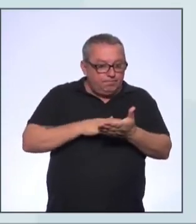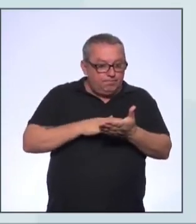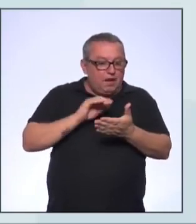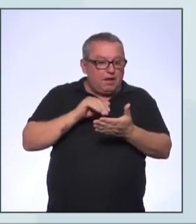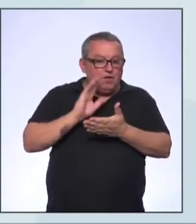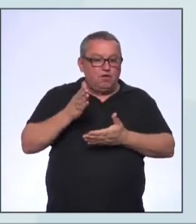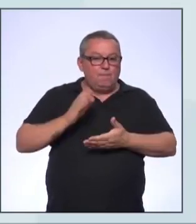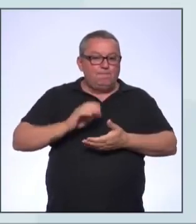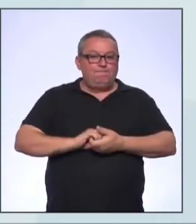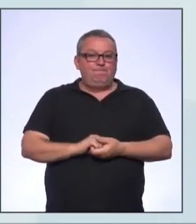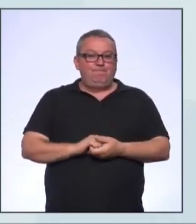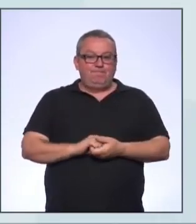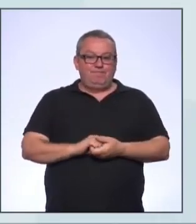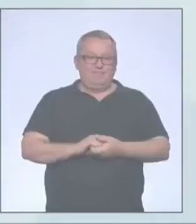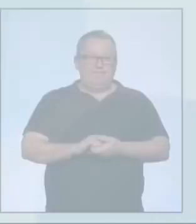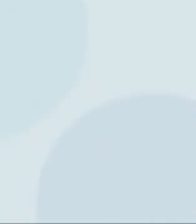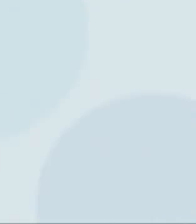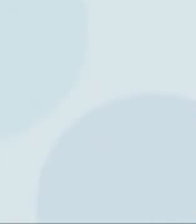daqui a pouquinho.